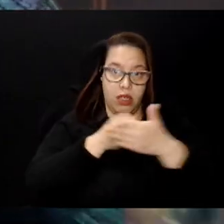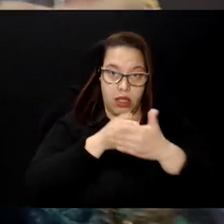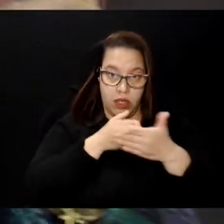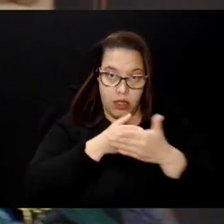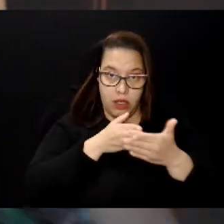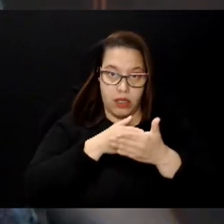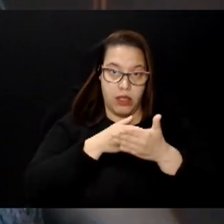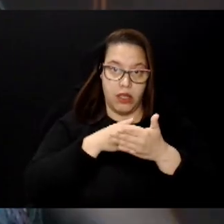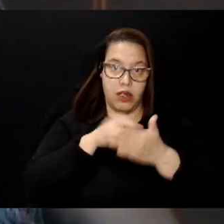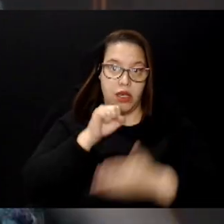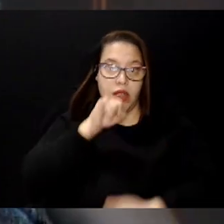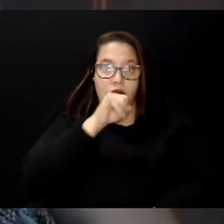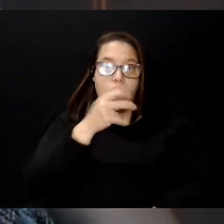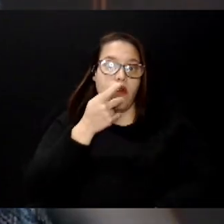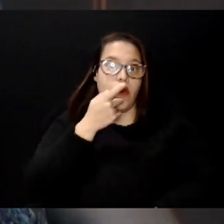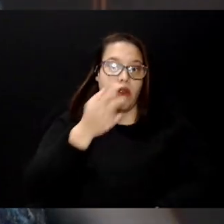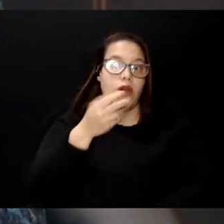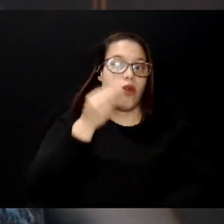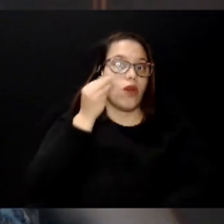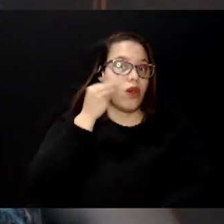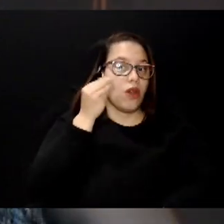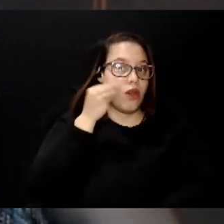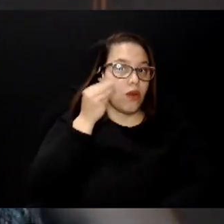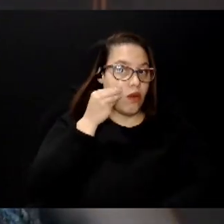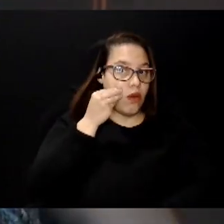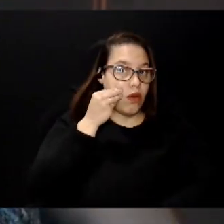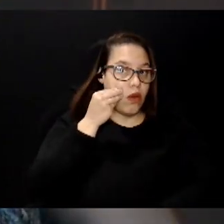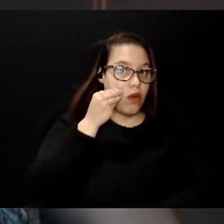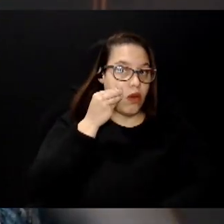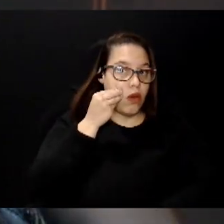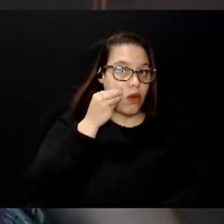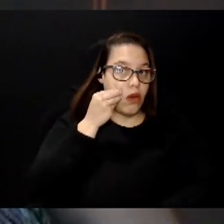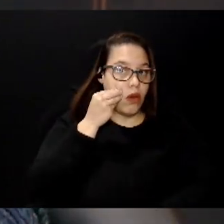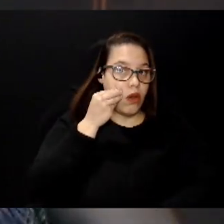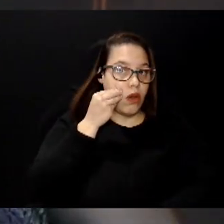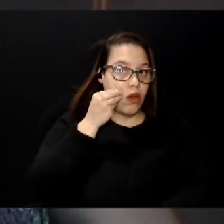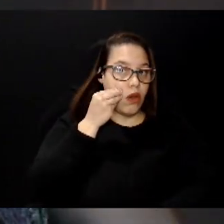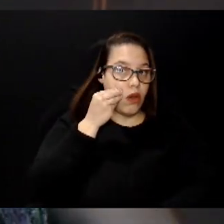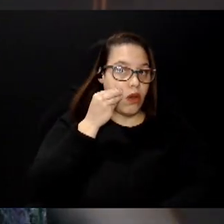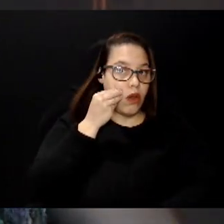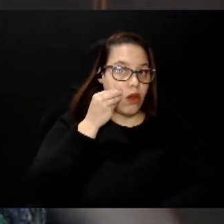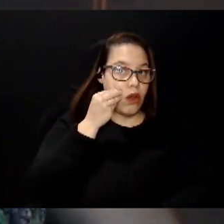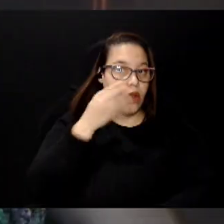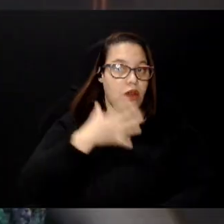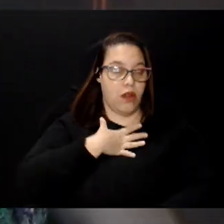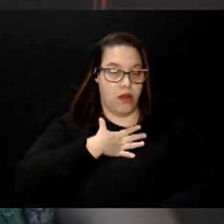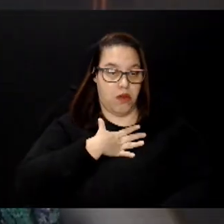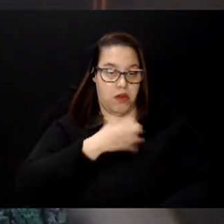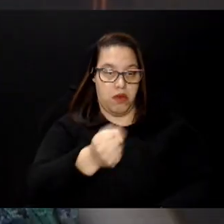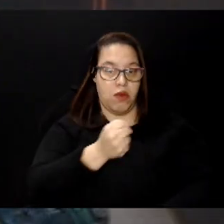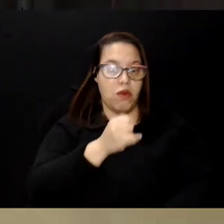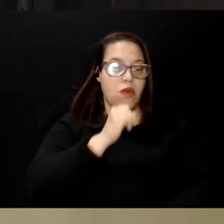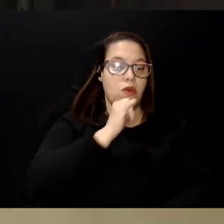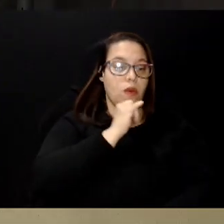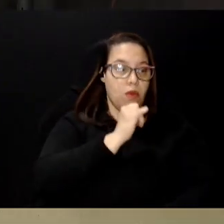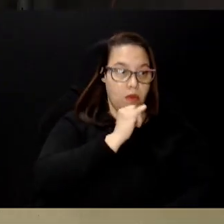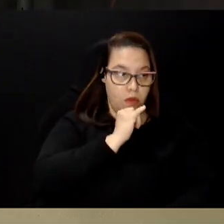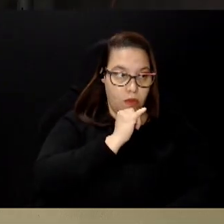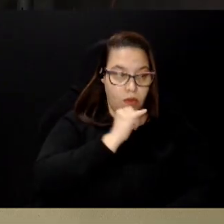que está tentando, tá com ideação suicida... Exatamente. Até trouxemos isso no programa quando